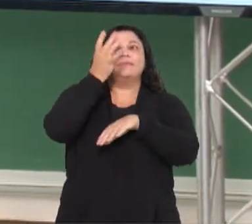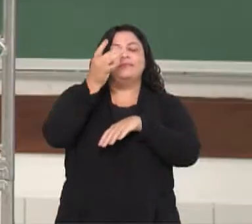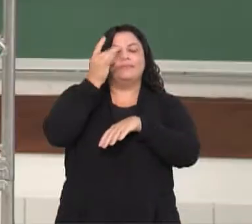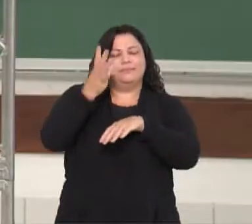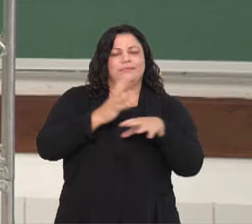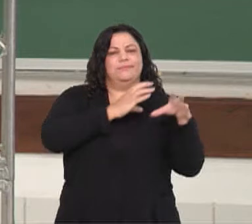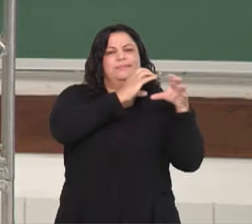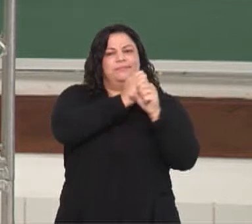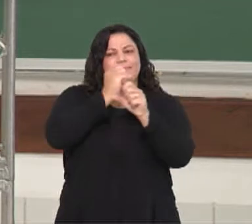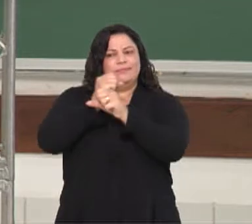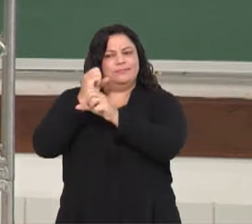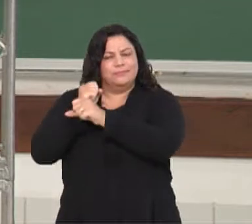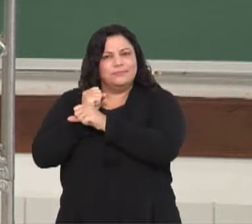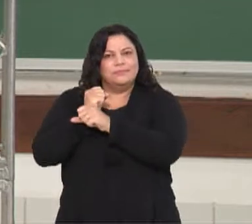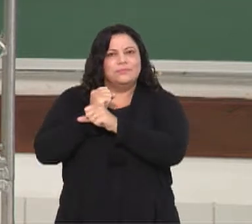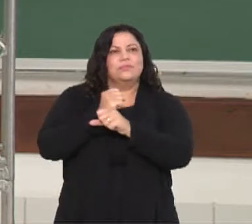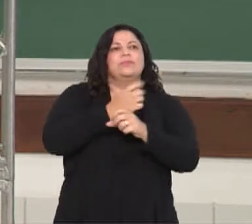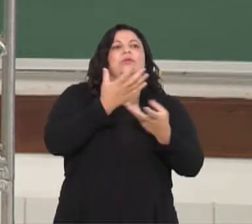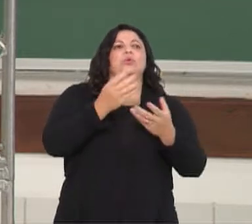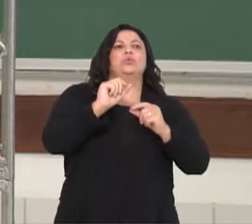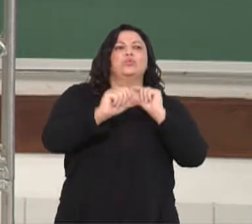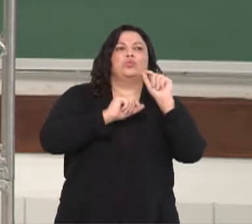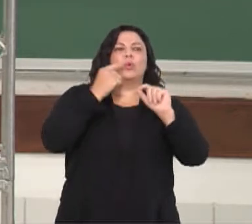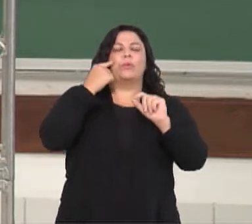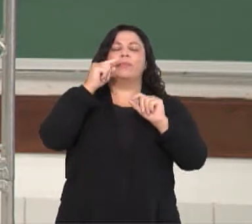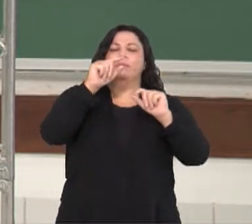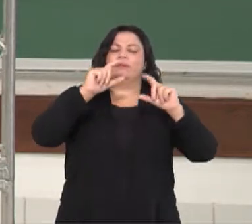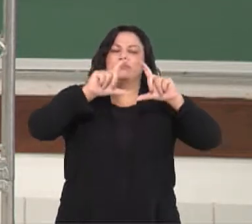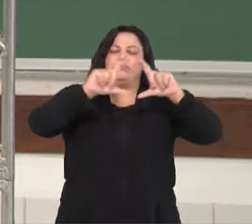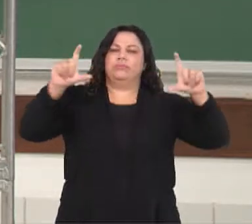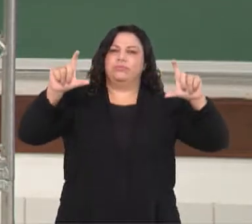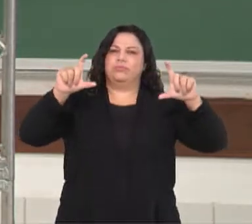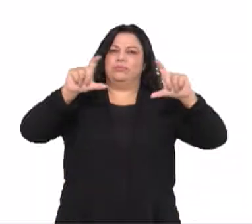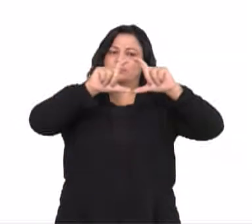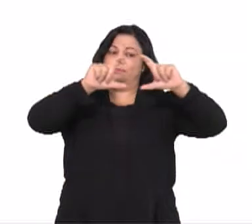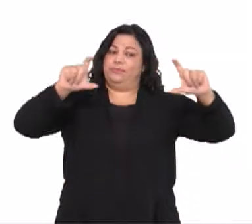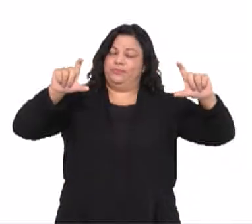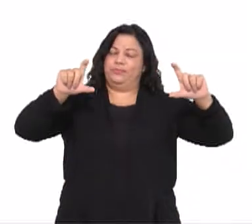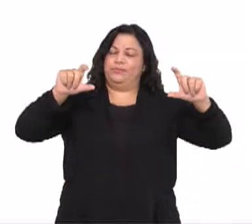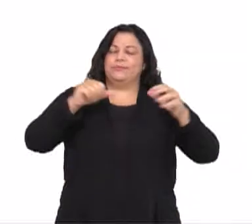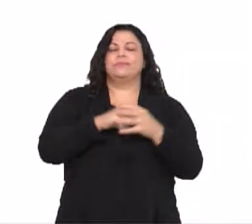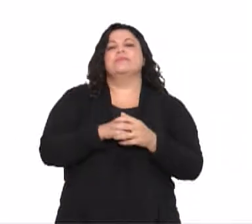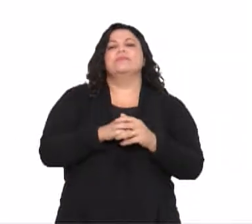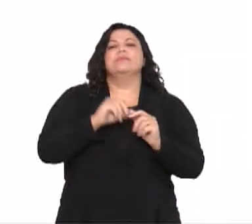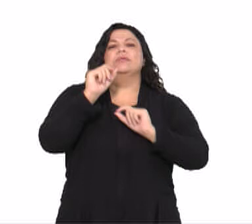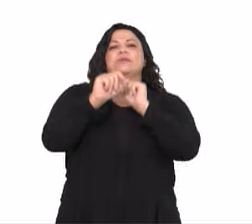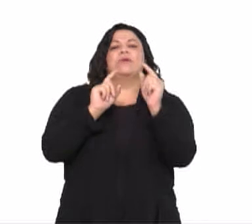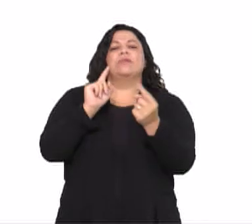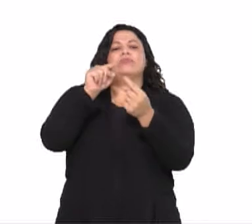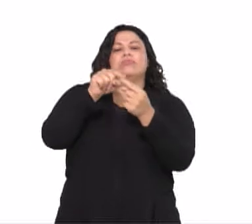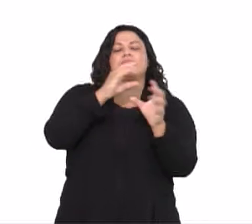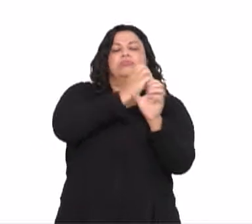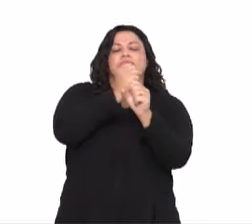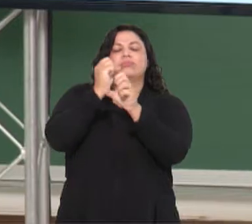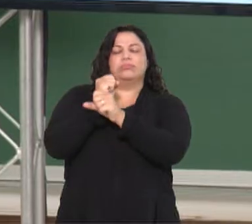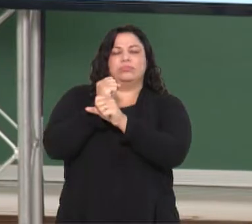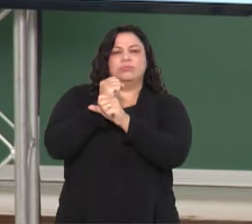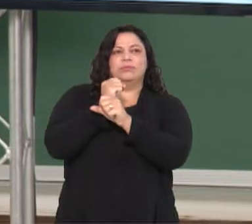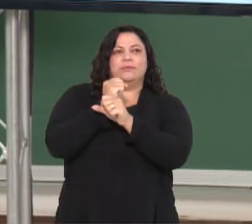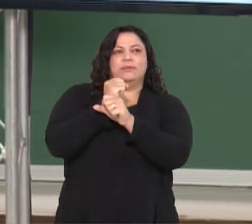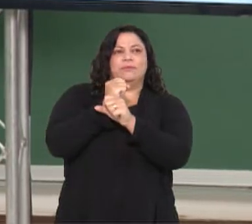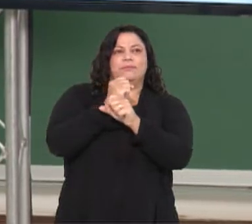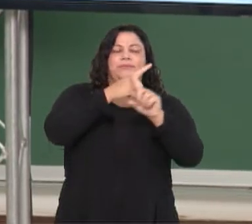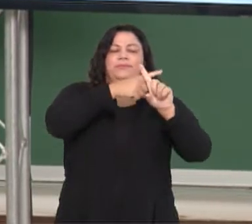os coeficientes. Aqui, ó. Por exemplo, determinar a soma de dois polinômios, polinômio